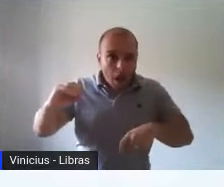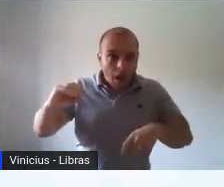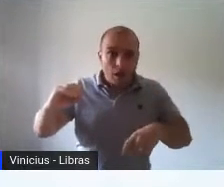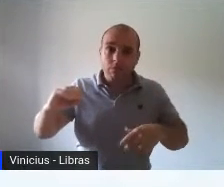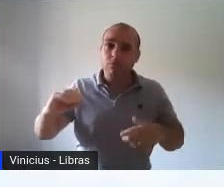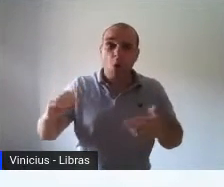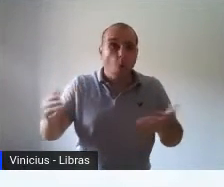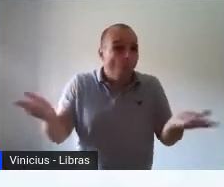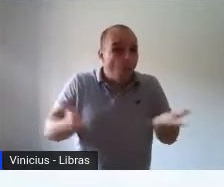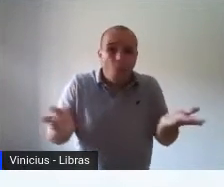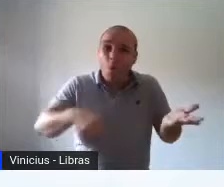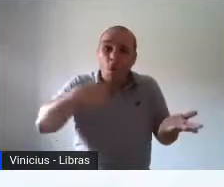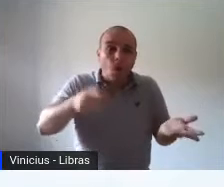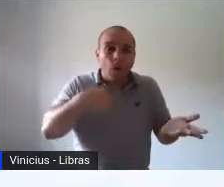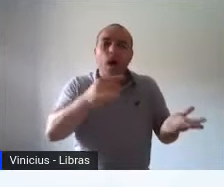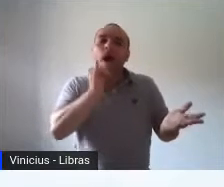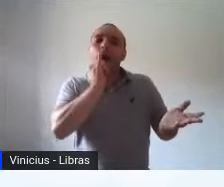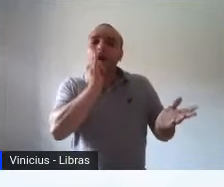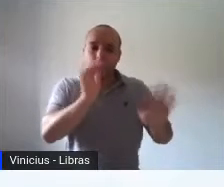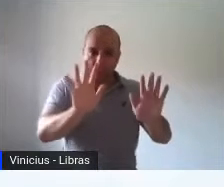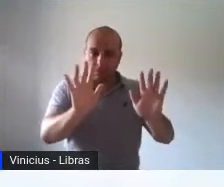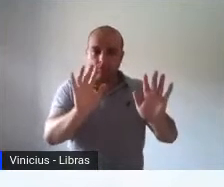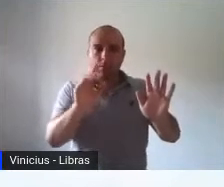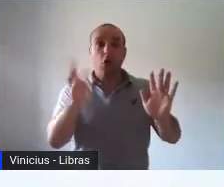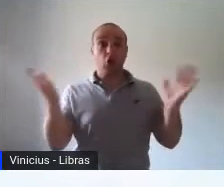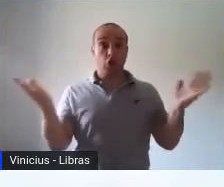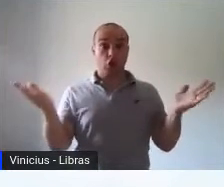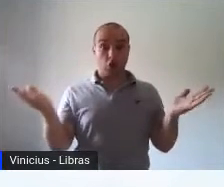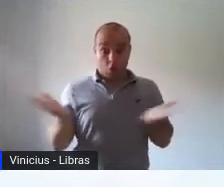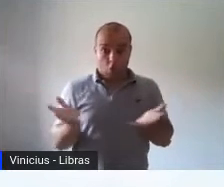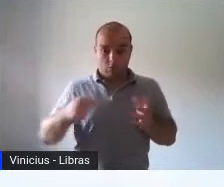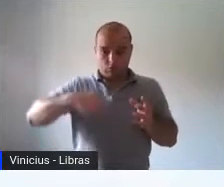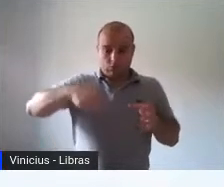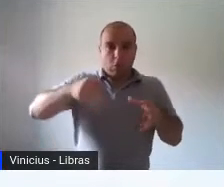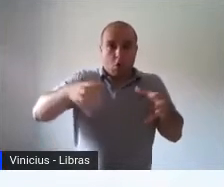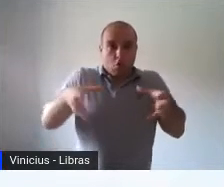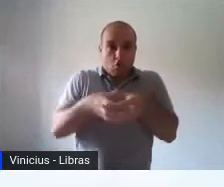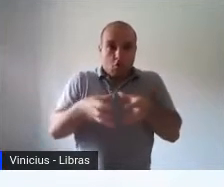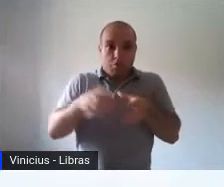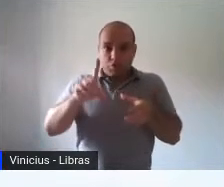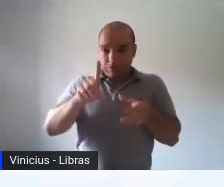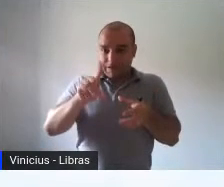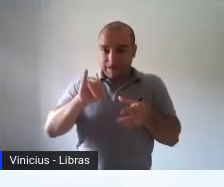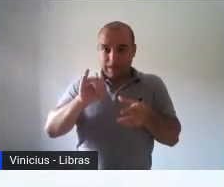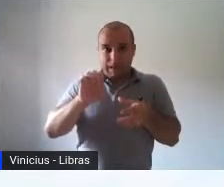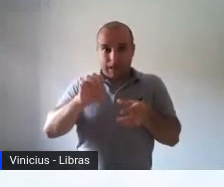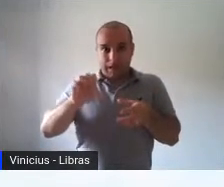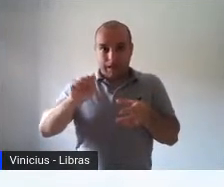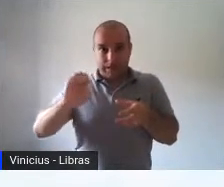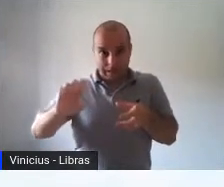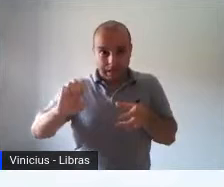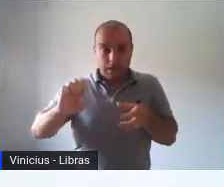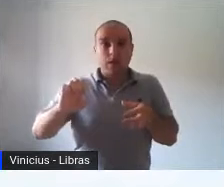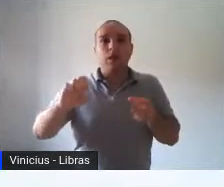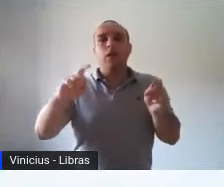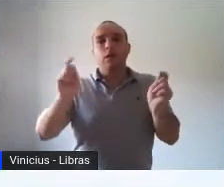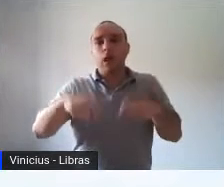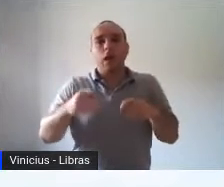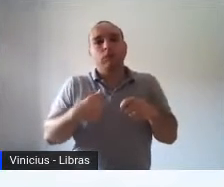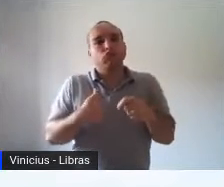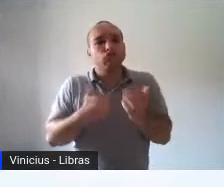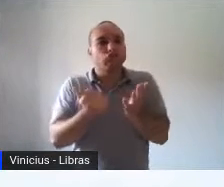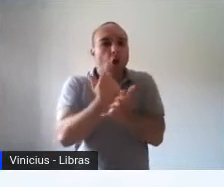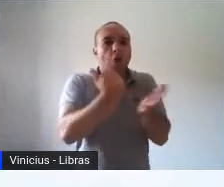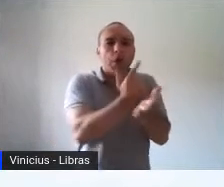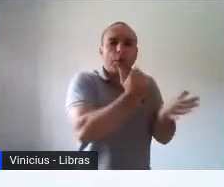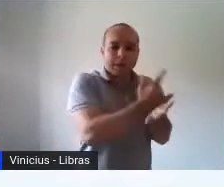R$ 5.000, né? As pessoas sabem que a realidade, infelizmente, o salário mínimo dá para comprar, aqui em Curitiba, não dá para comprar